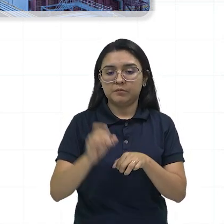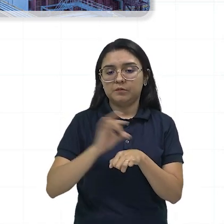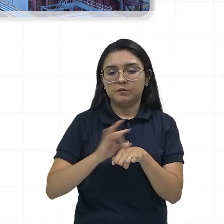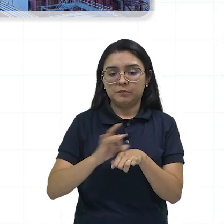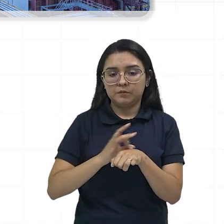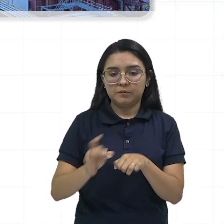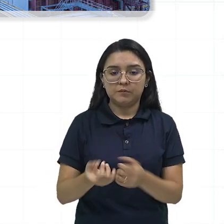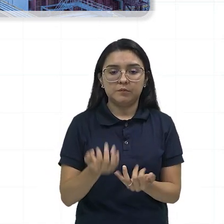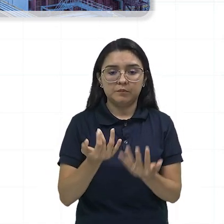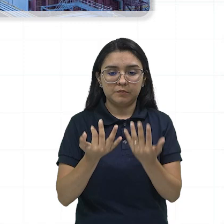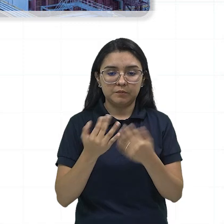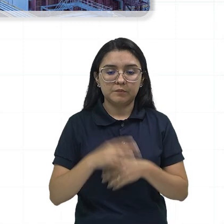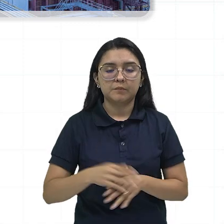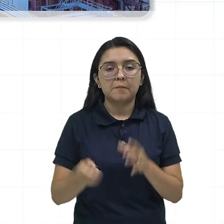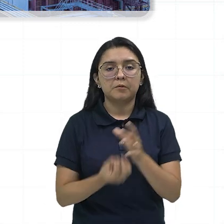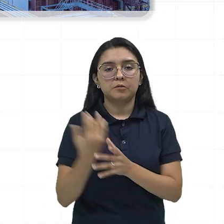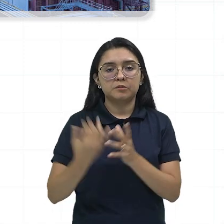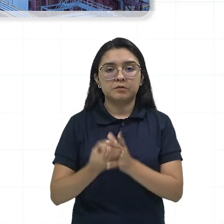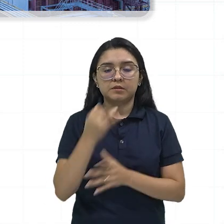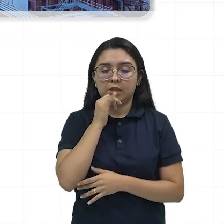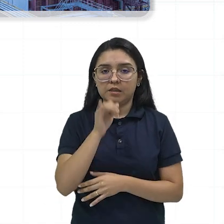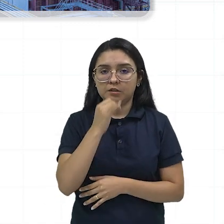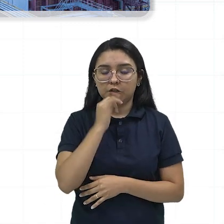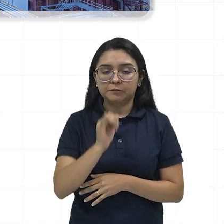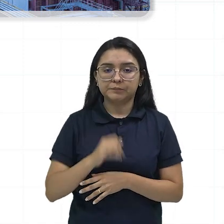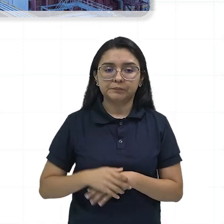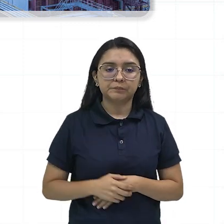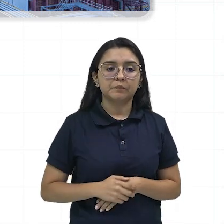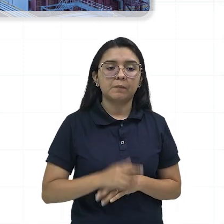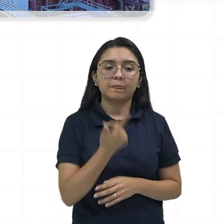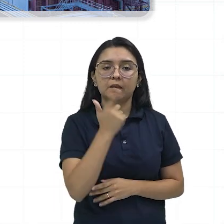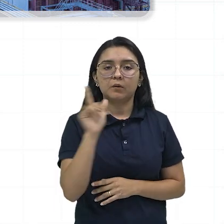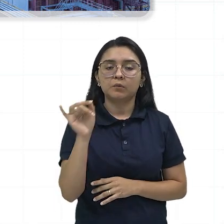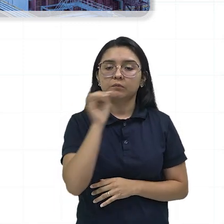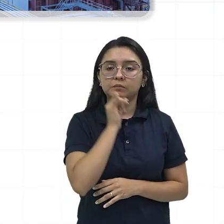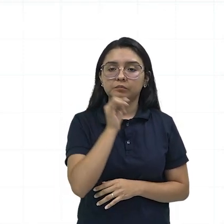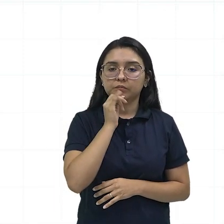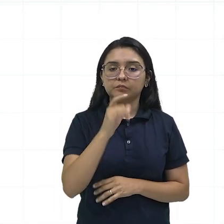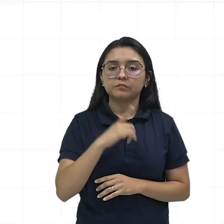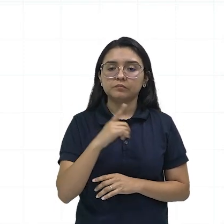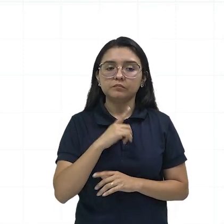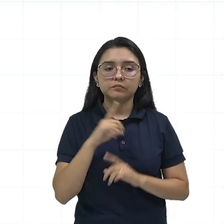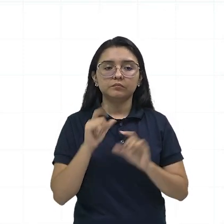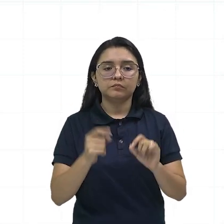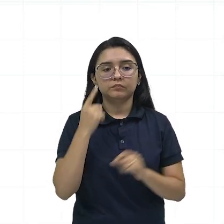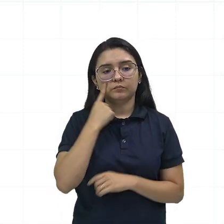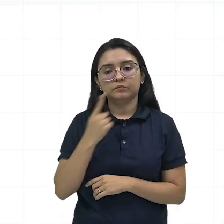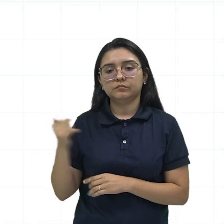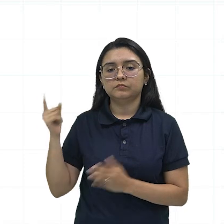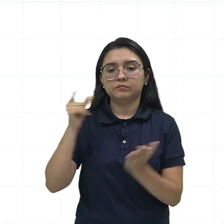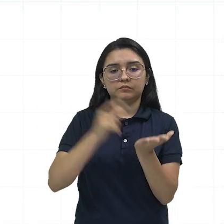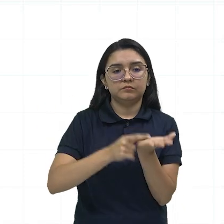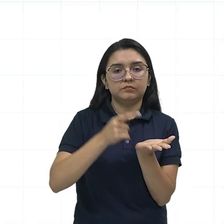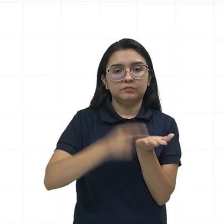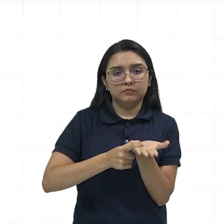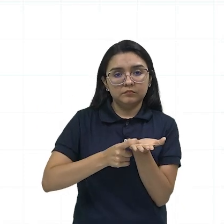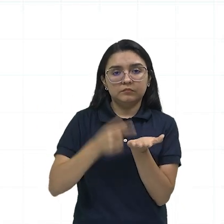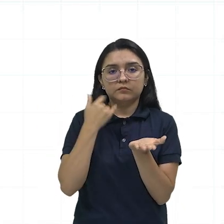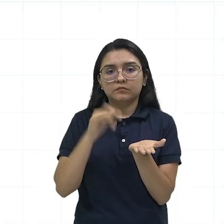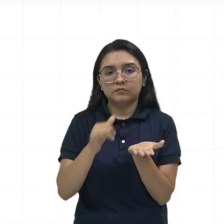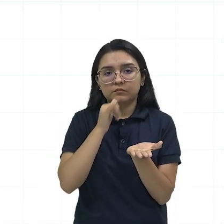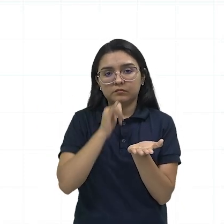fonte geradoras, certo? Outro exemplo que nós temos aí, ó, são as baterias, né?